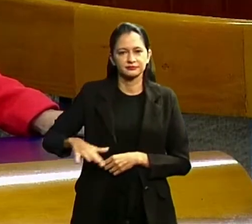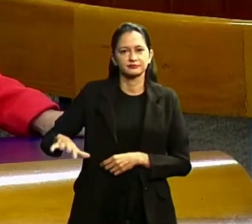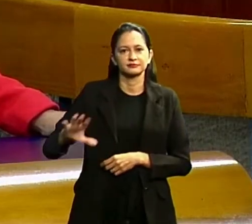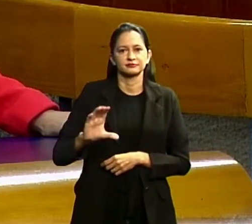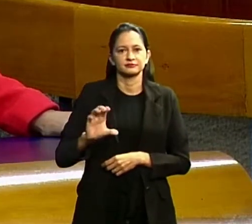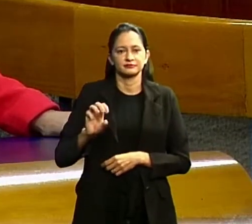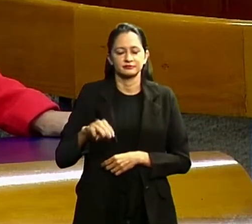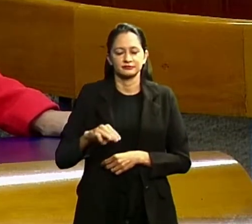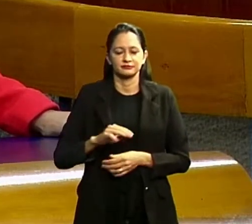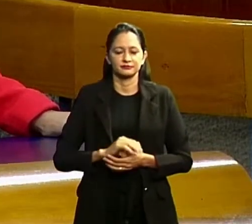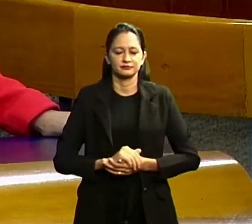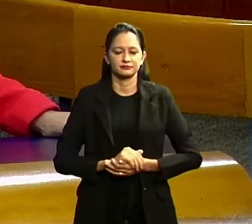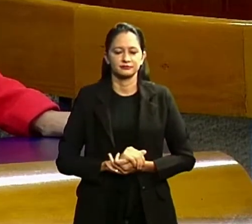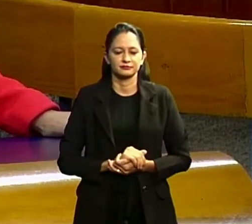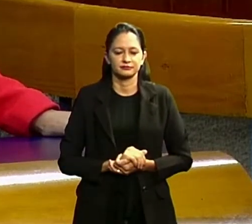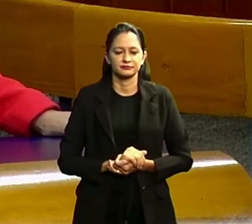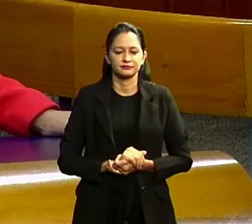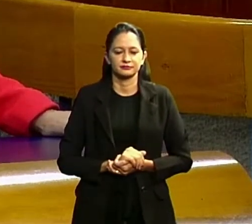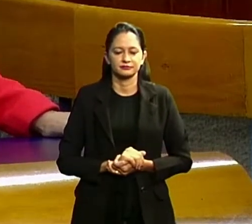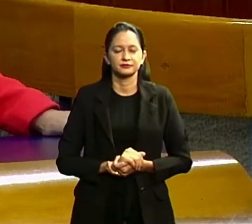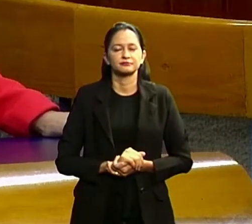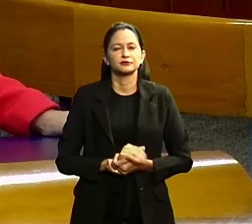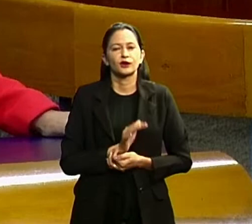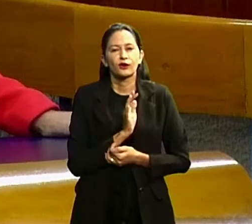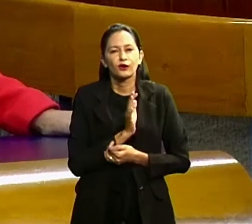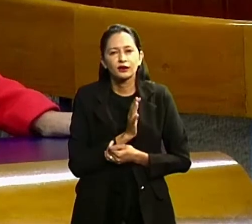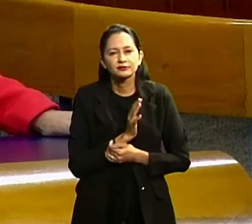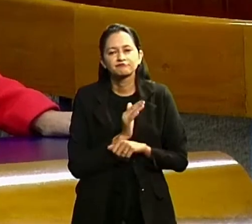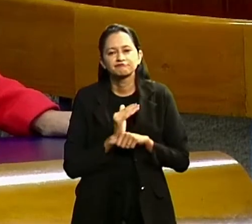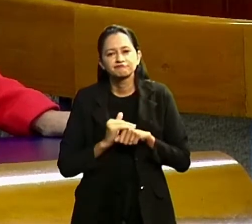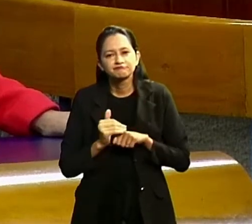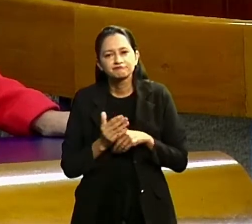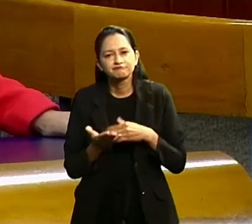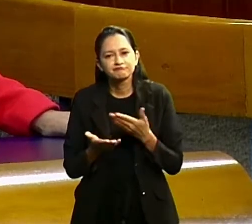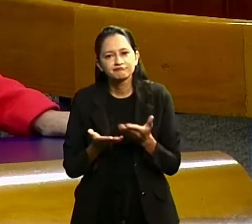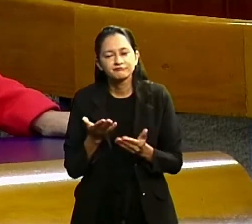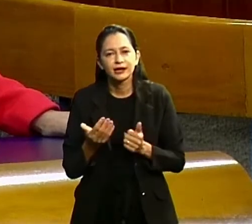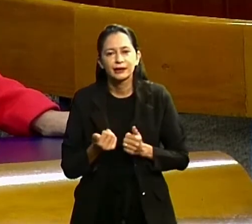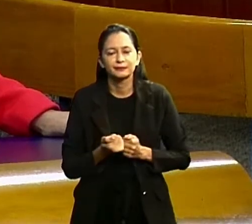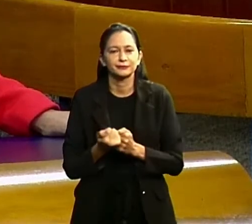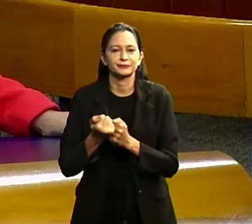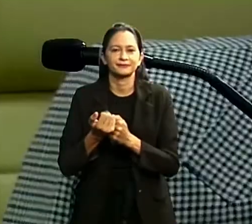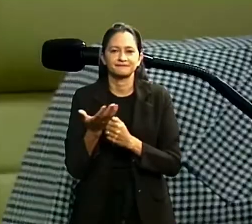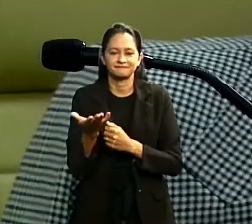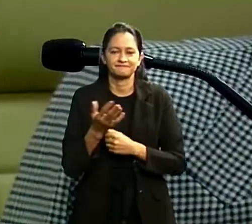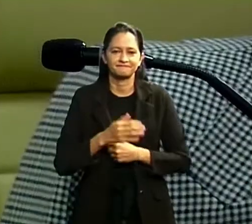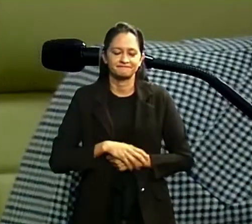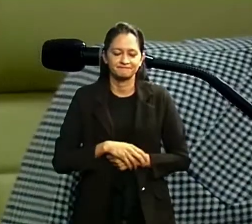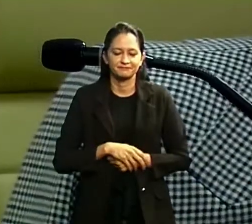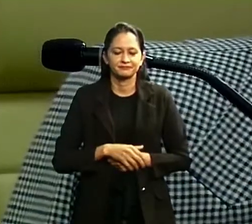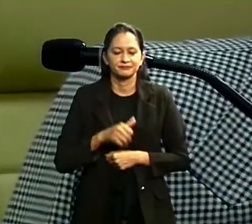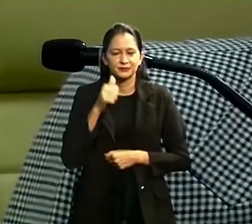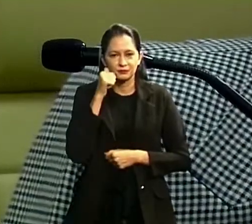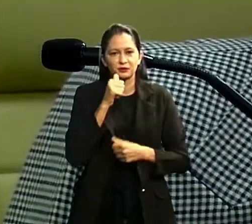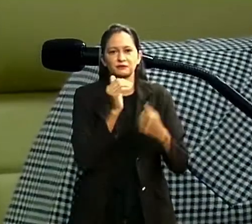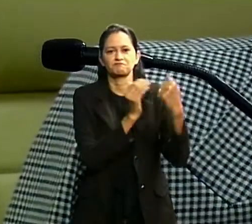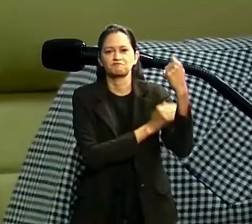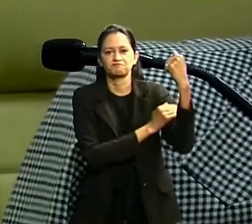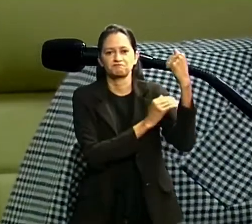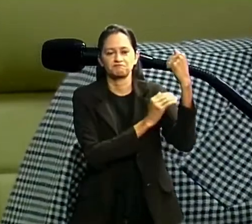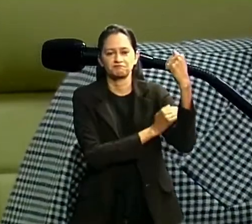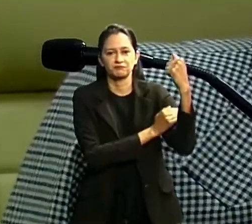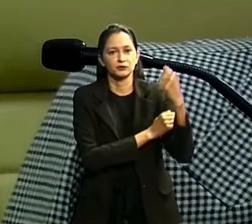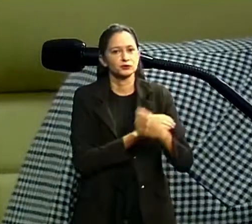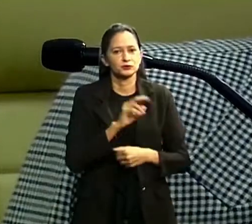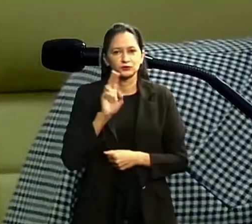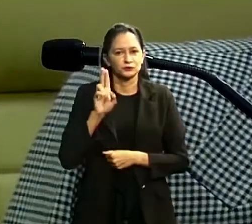Câmara Municipal de Goiânia, que fez de coração para te dar todo o apoio desse mundo. Mulher é forte,